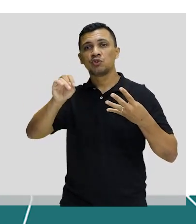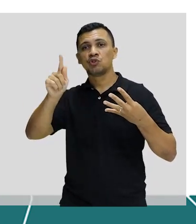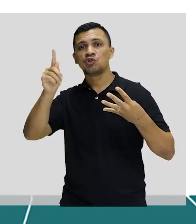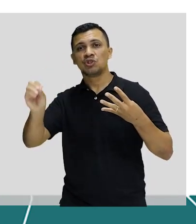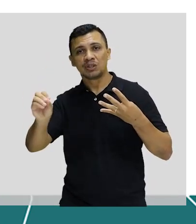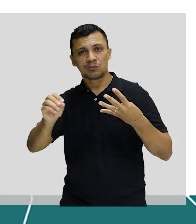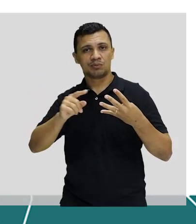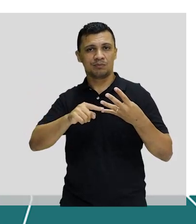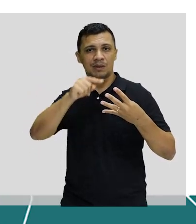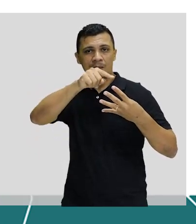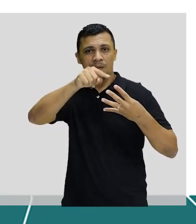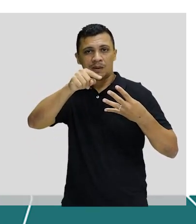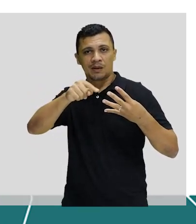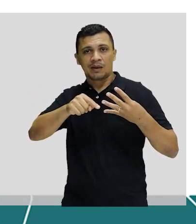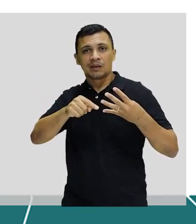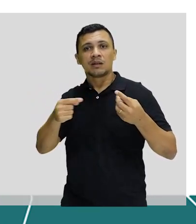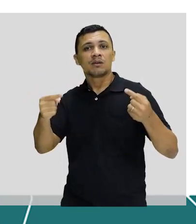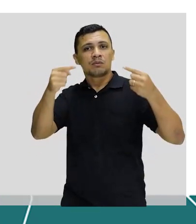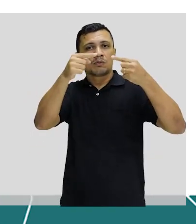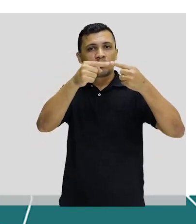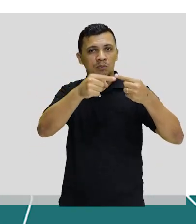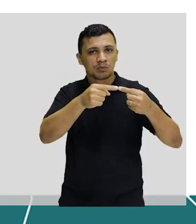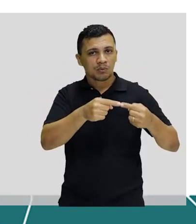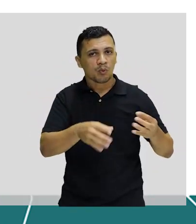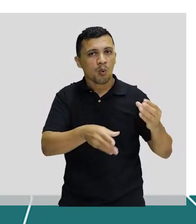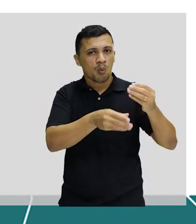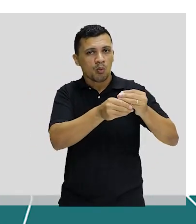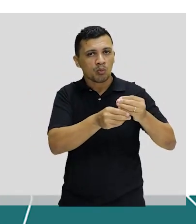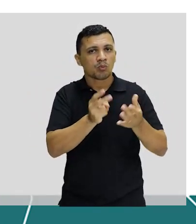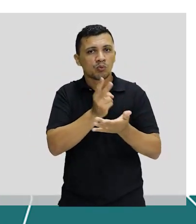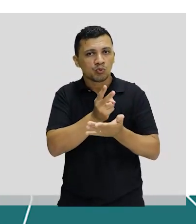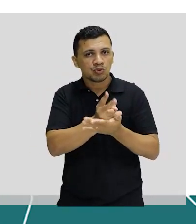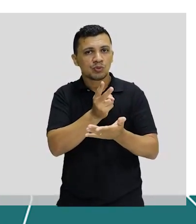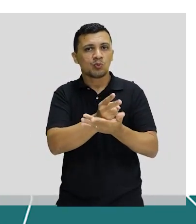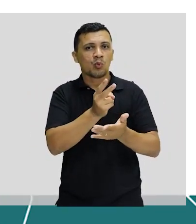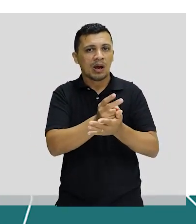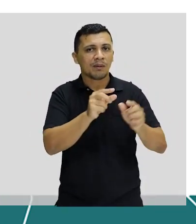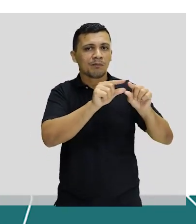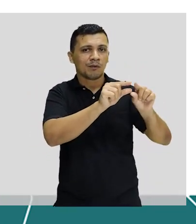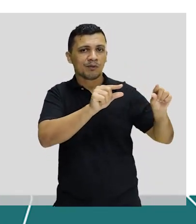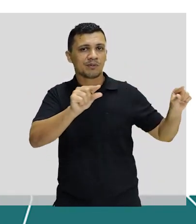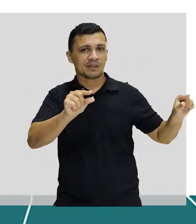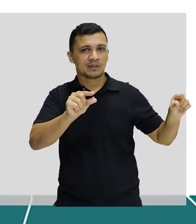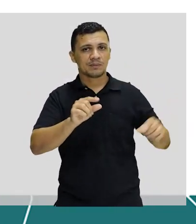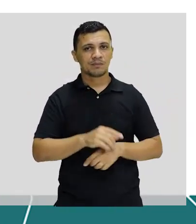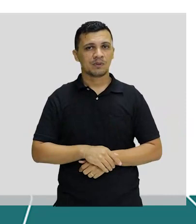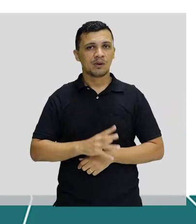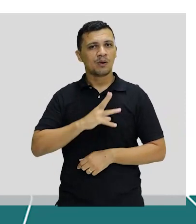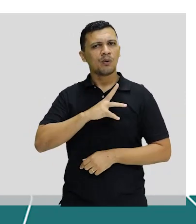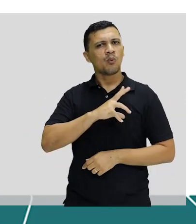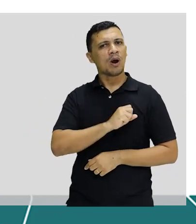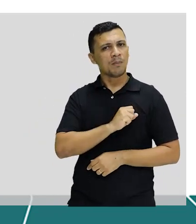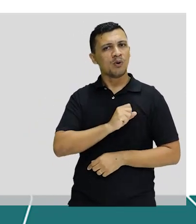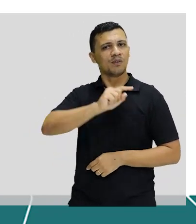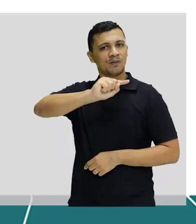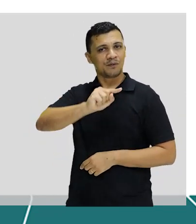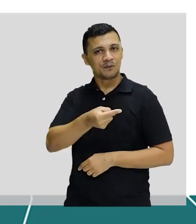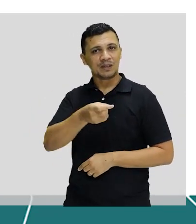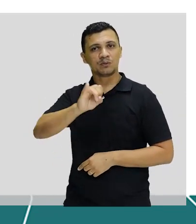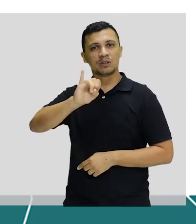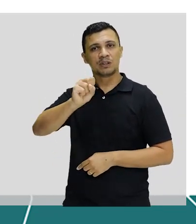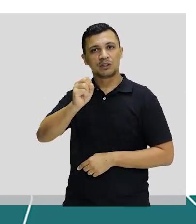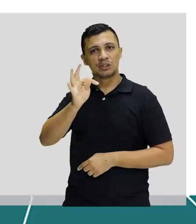para retificar, continuar ou concluir o que está dizendo. O amor, isto é, o maior